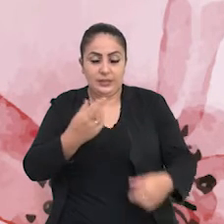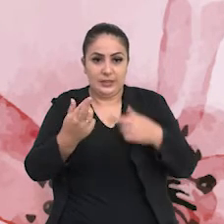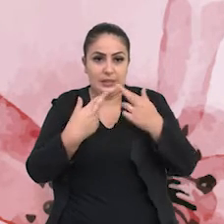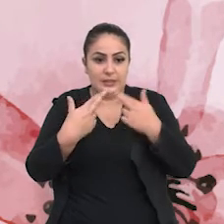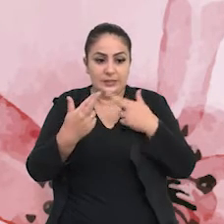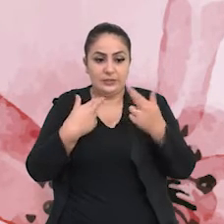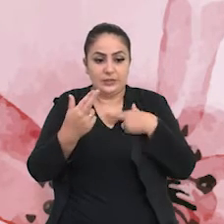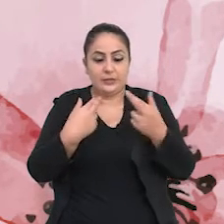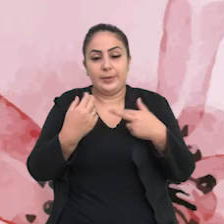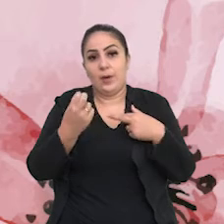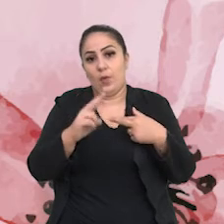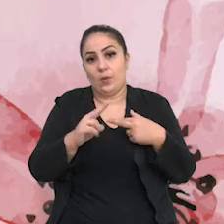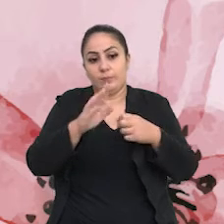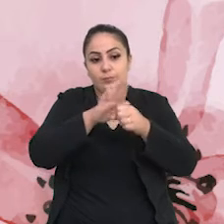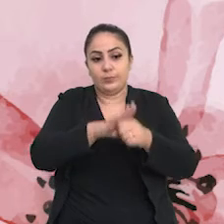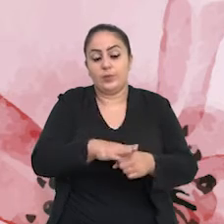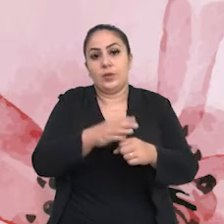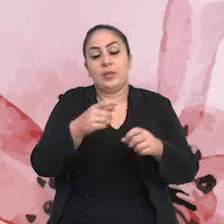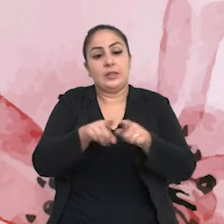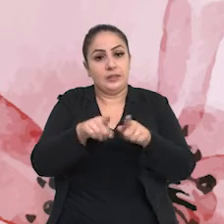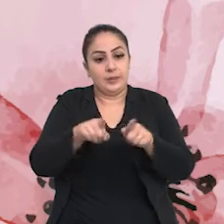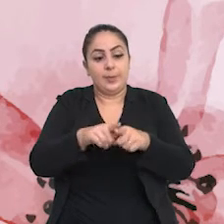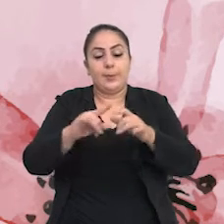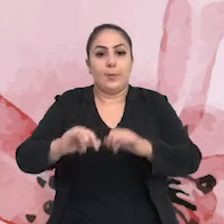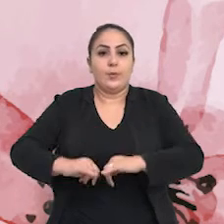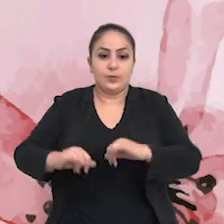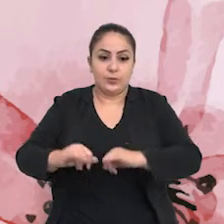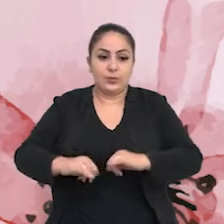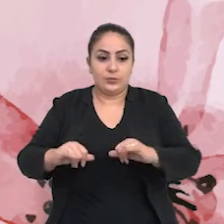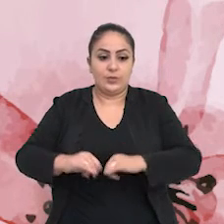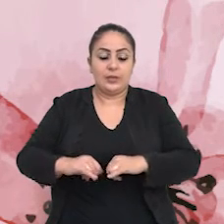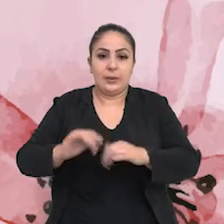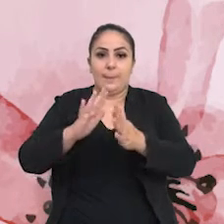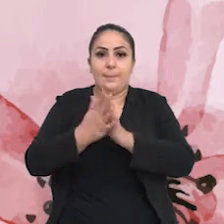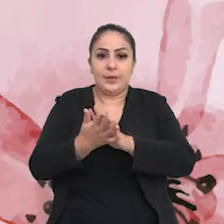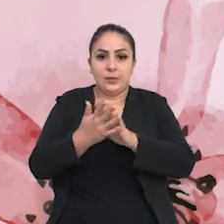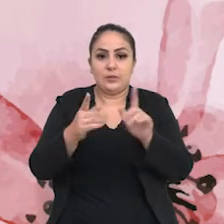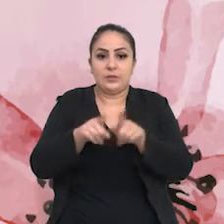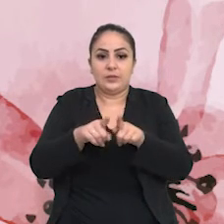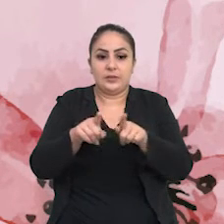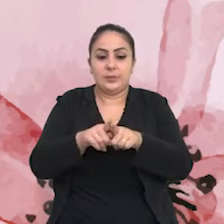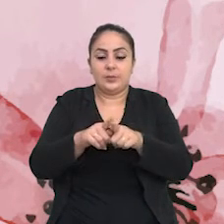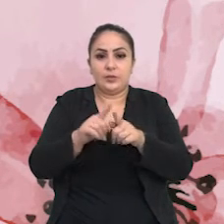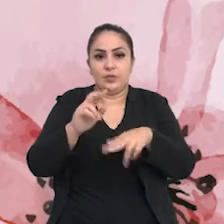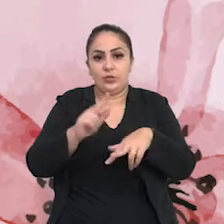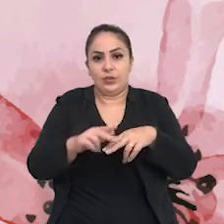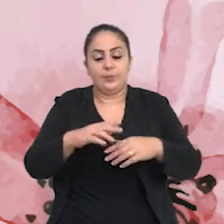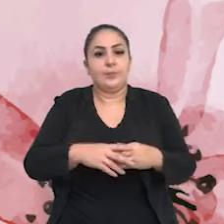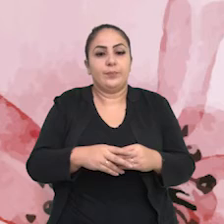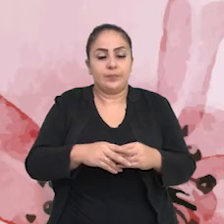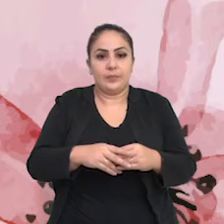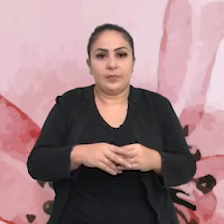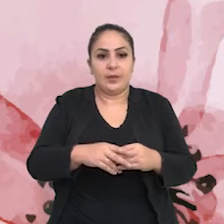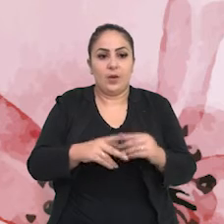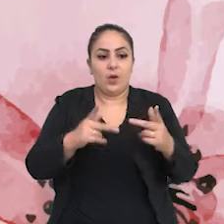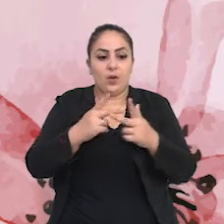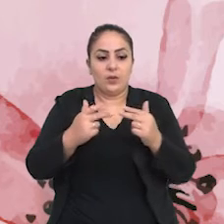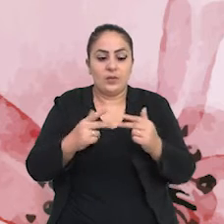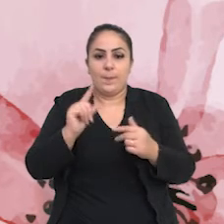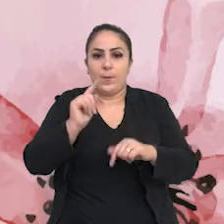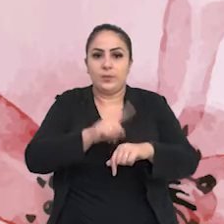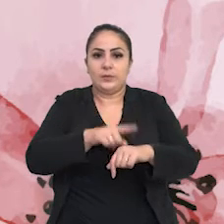em relacionamentos opressores e por ainda sofrerem discriminação de gênero.